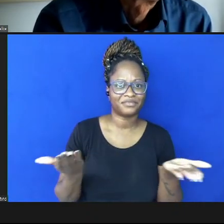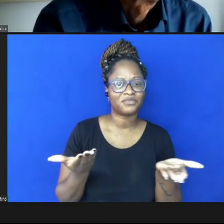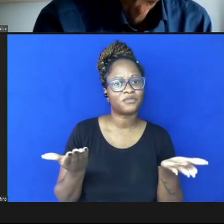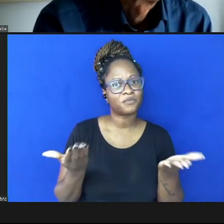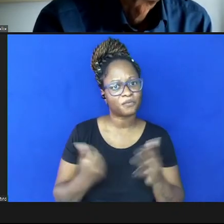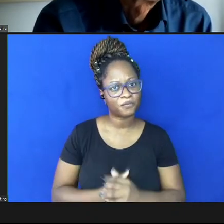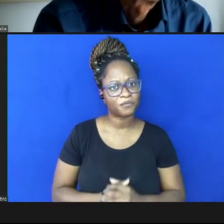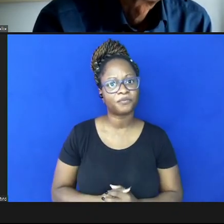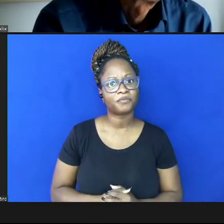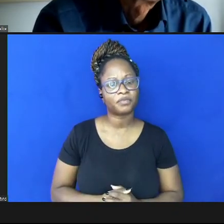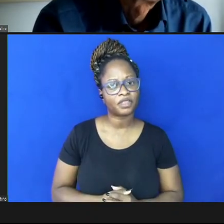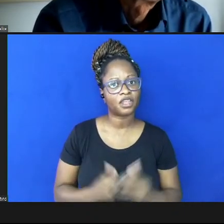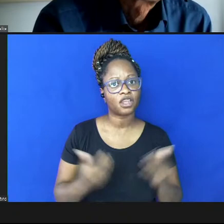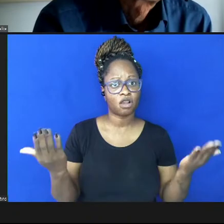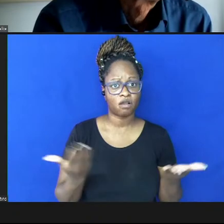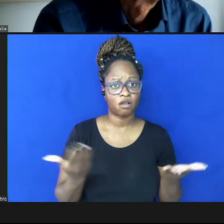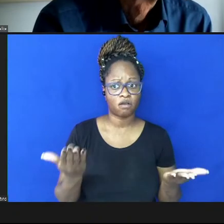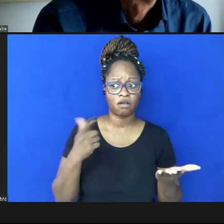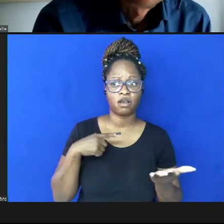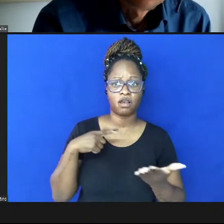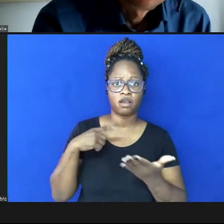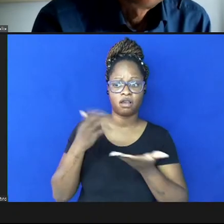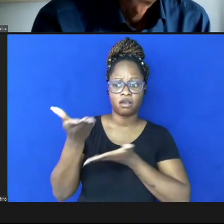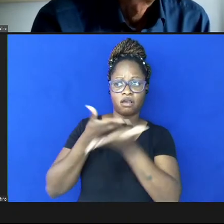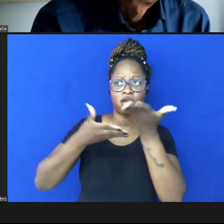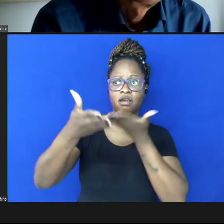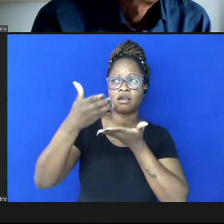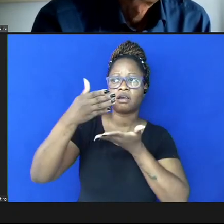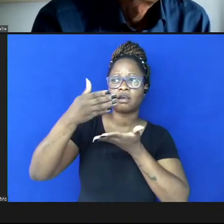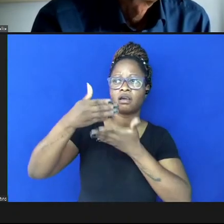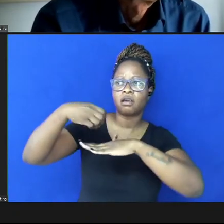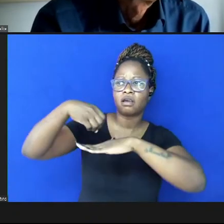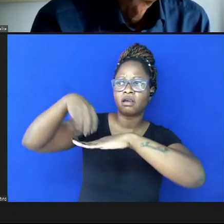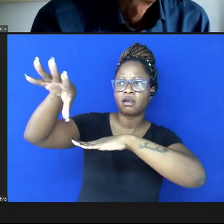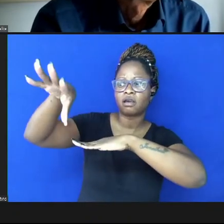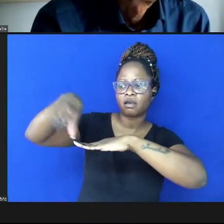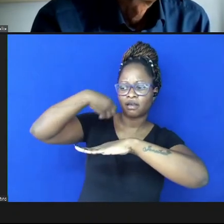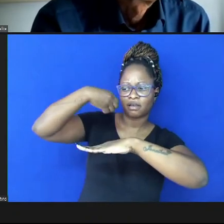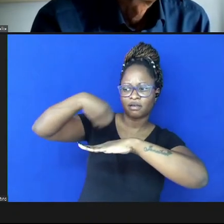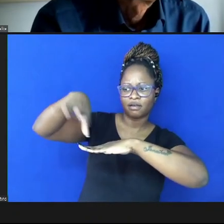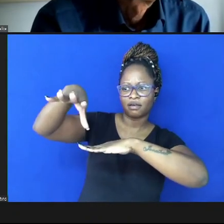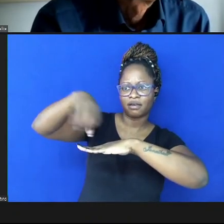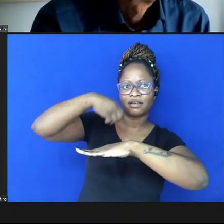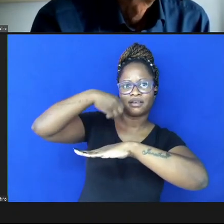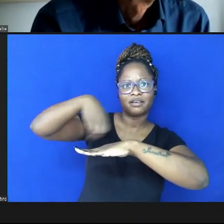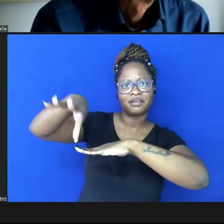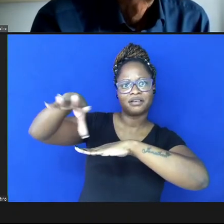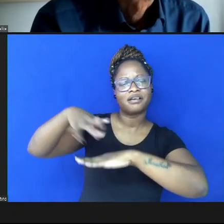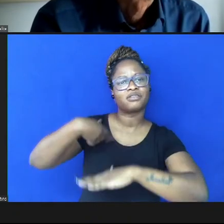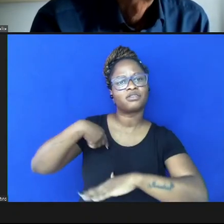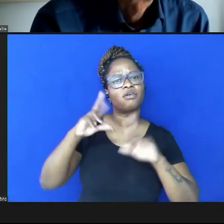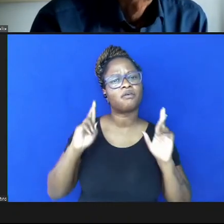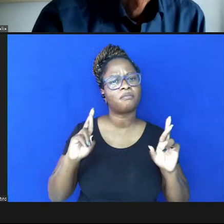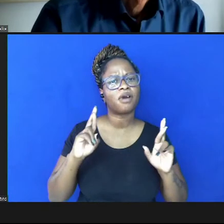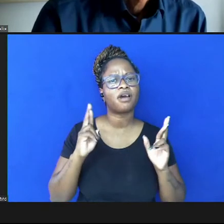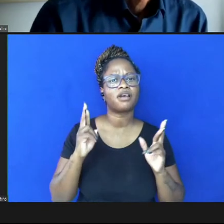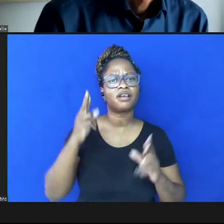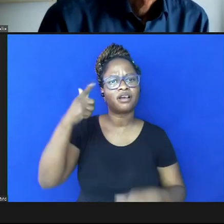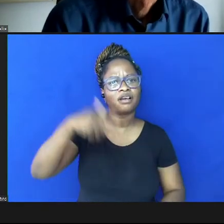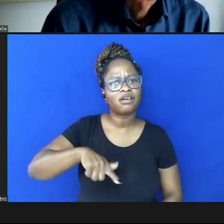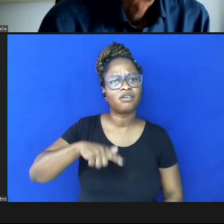E com esse intercâmbio de ideias, com essas informações, esperamos recebê-lo em